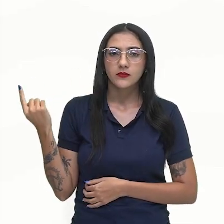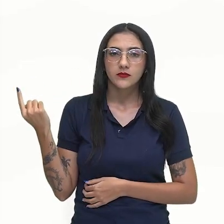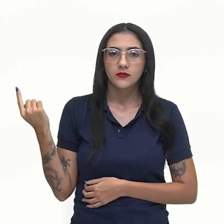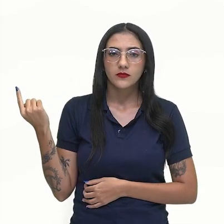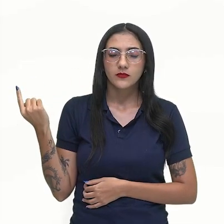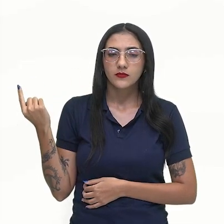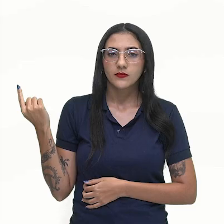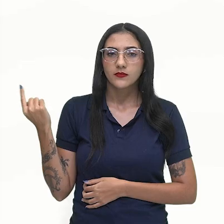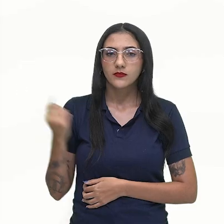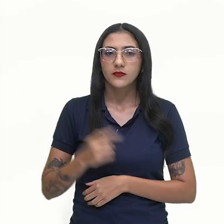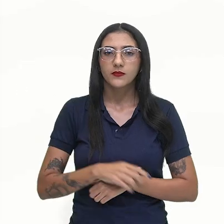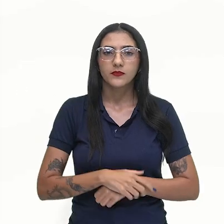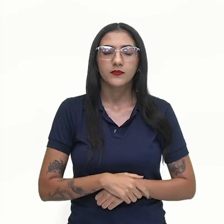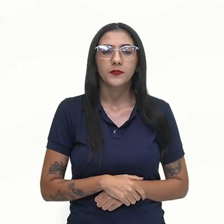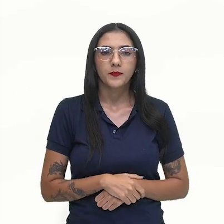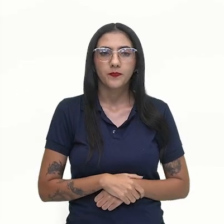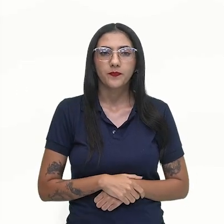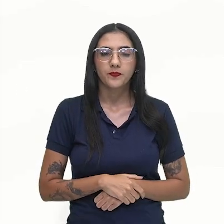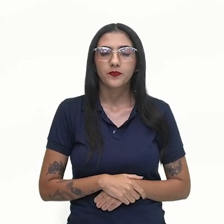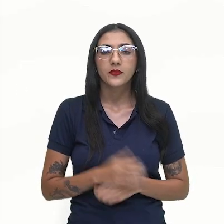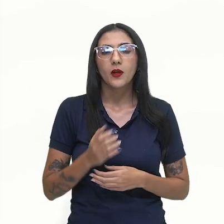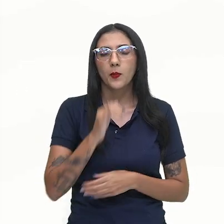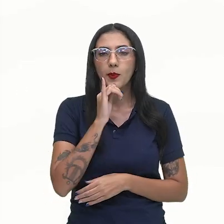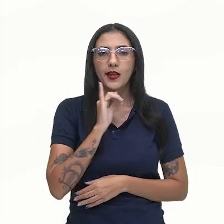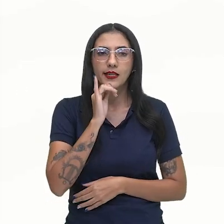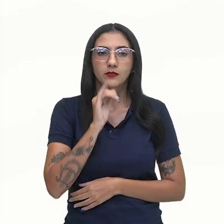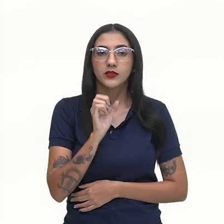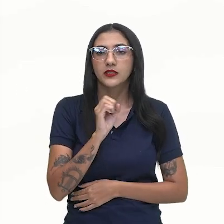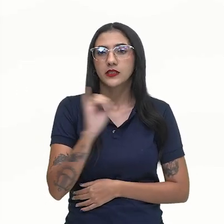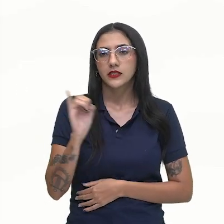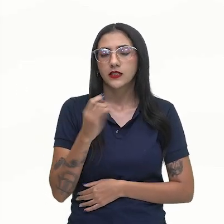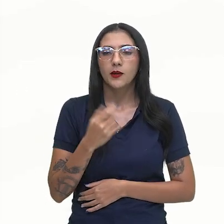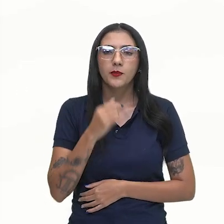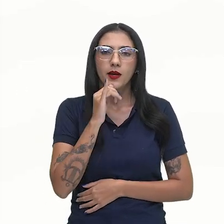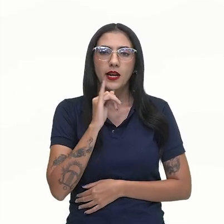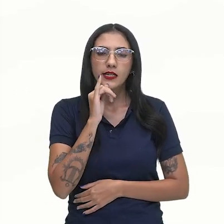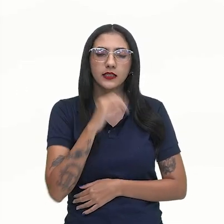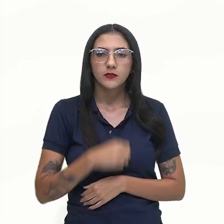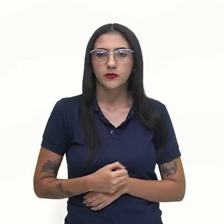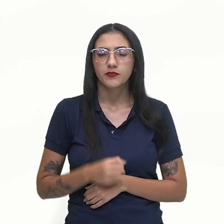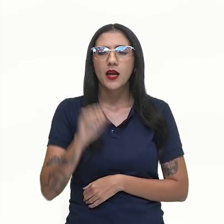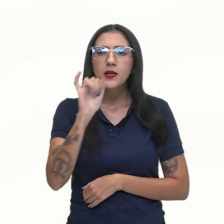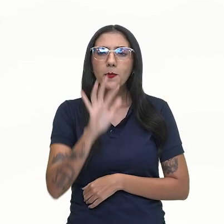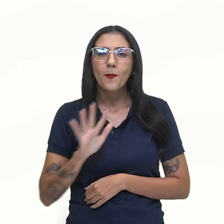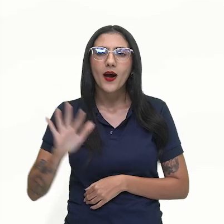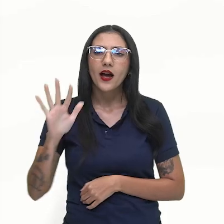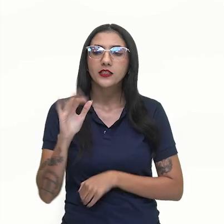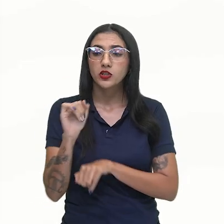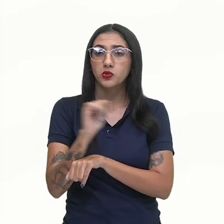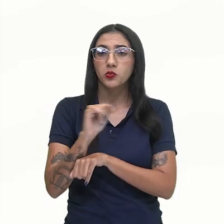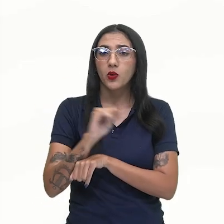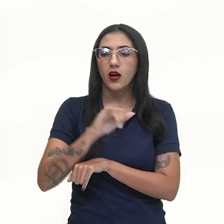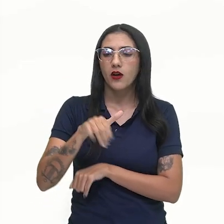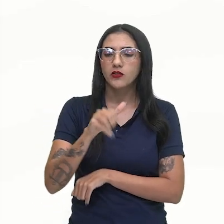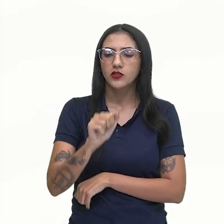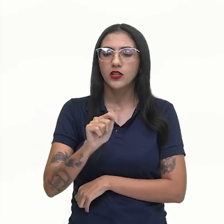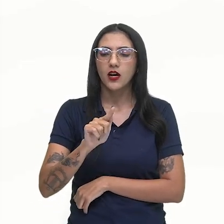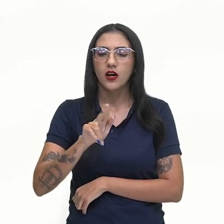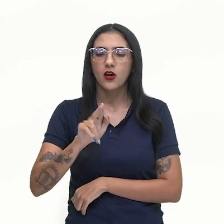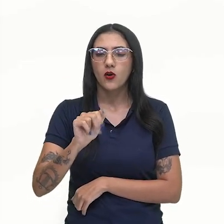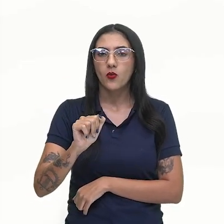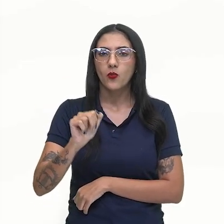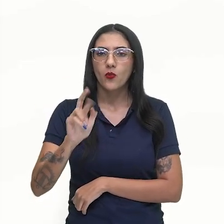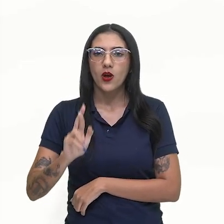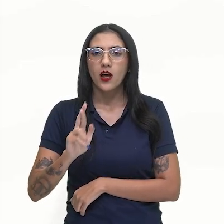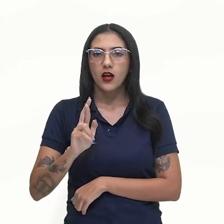Jaguar car. Então, quando eu for pesquisar imagens de Jaguar, né? Então, quando eu coloco menos